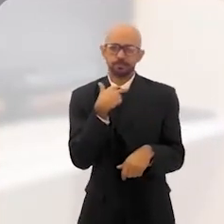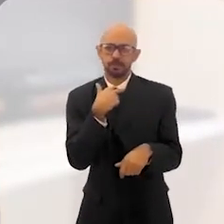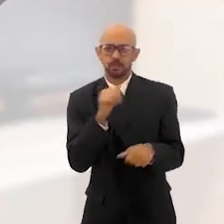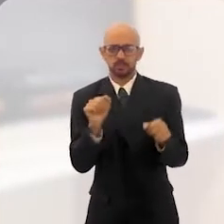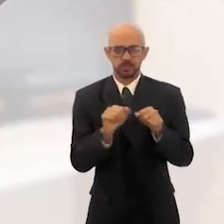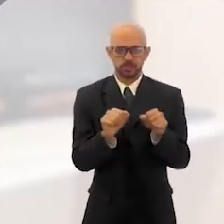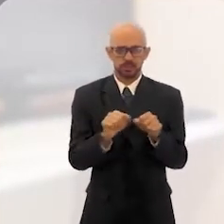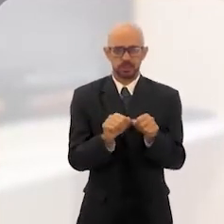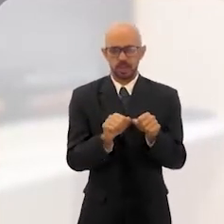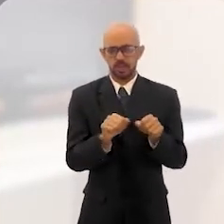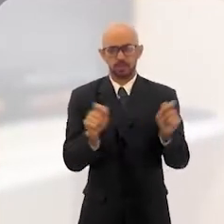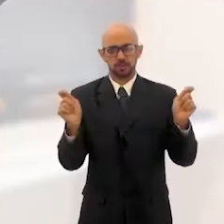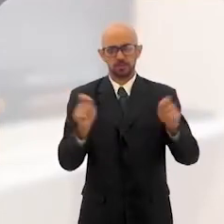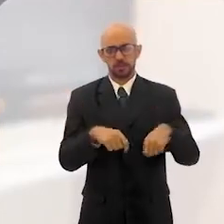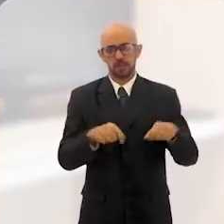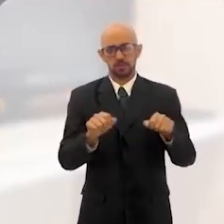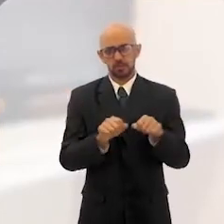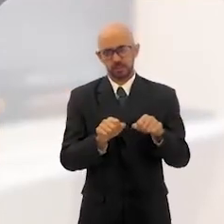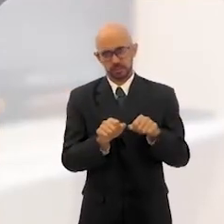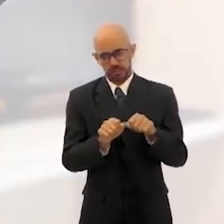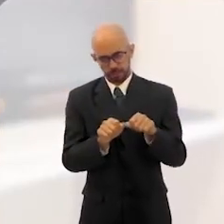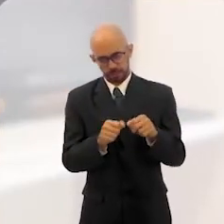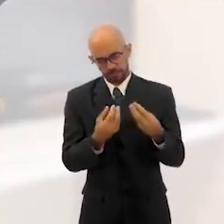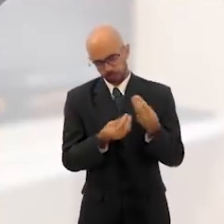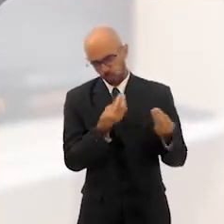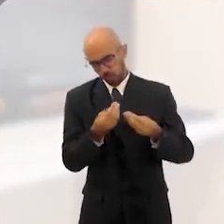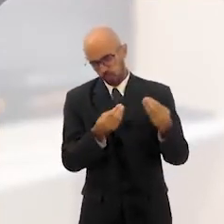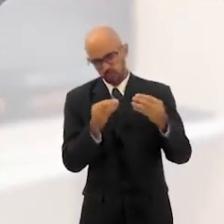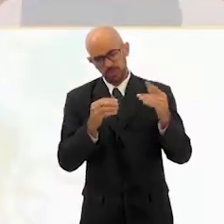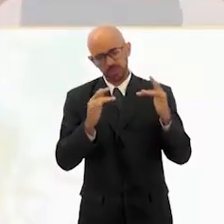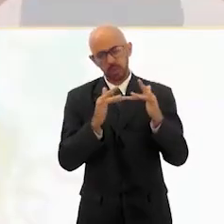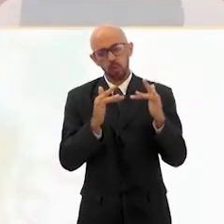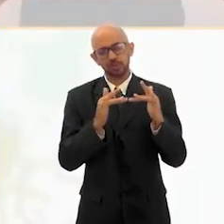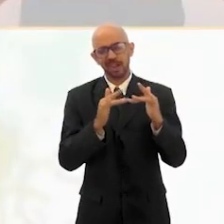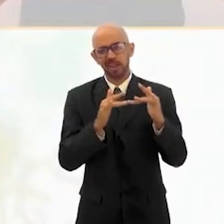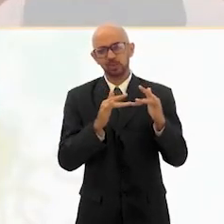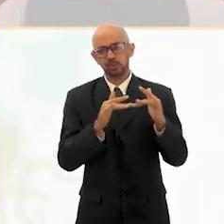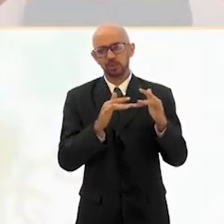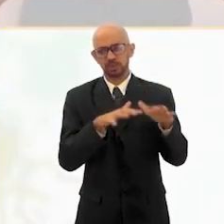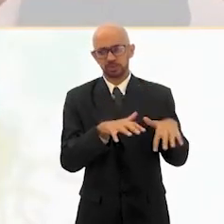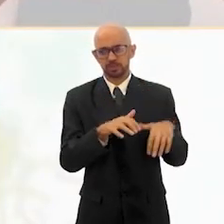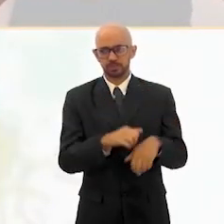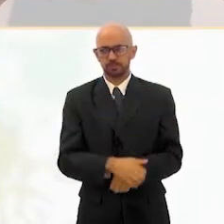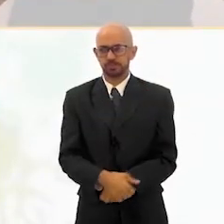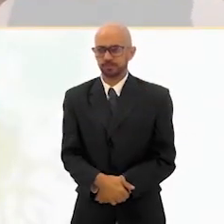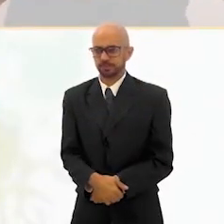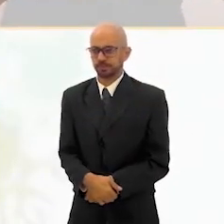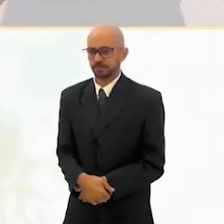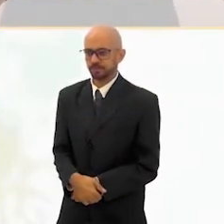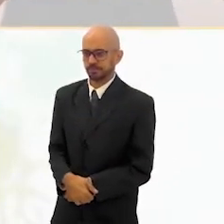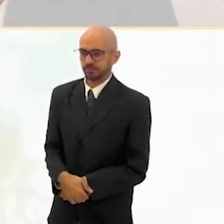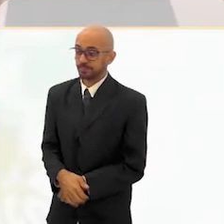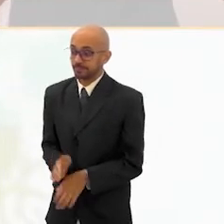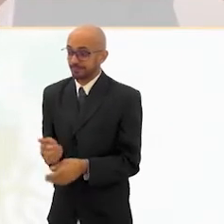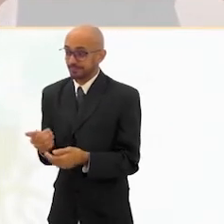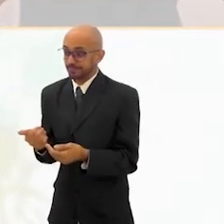que você não tem como realizar. Como é que você lida com essa balança? Será que eu